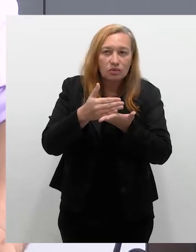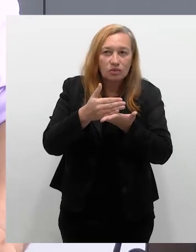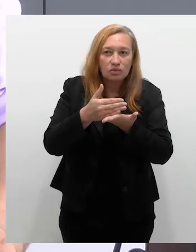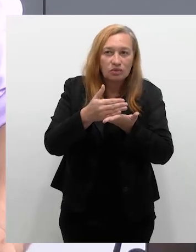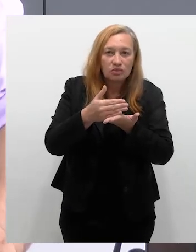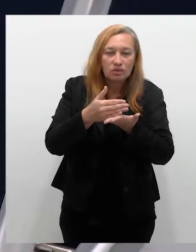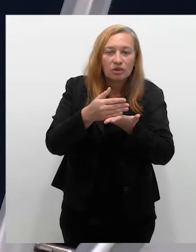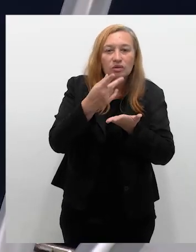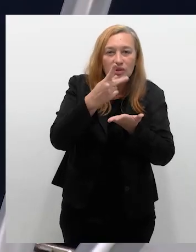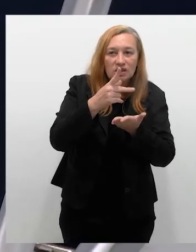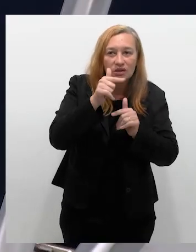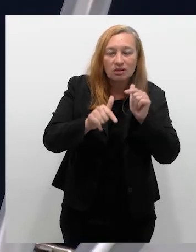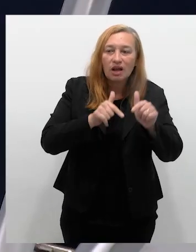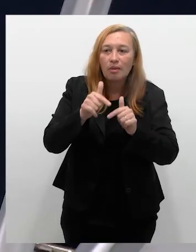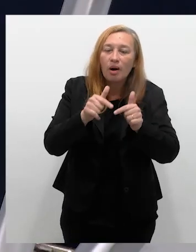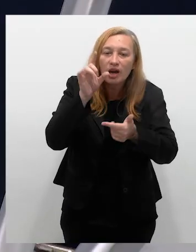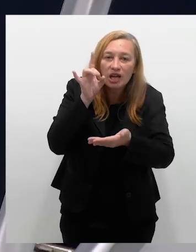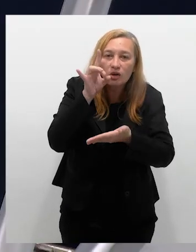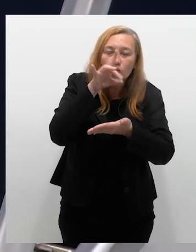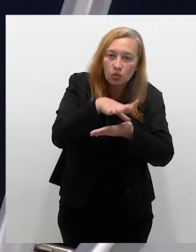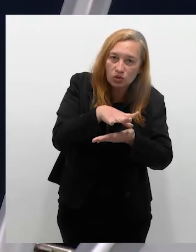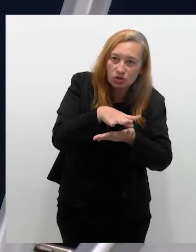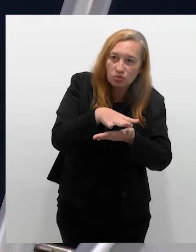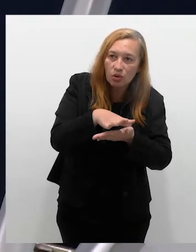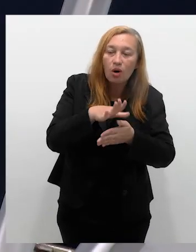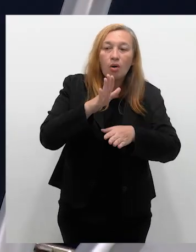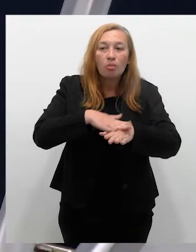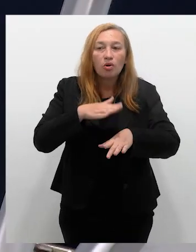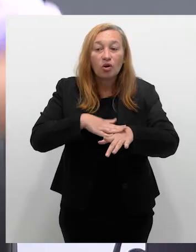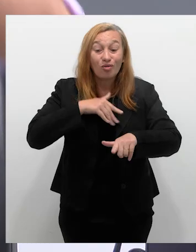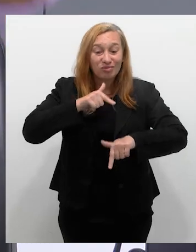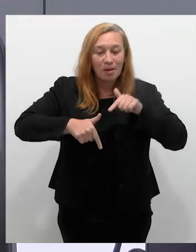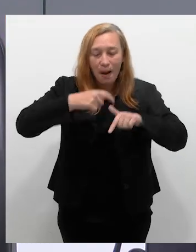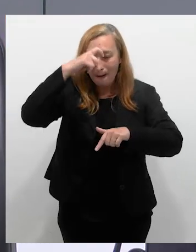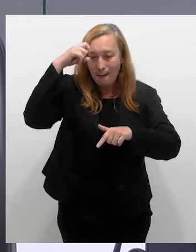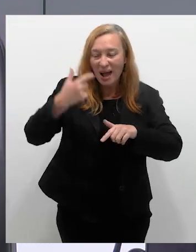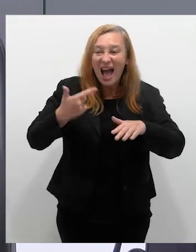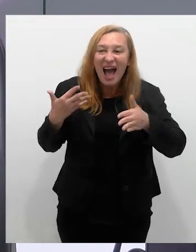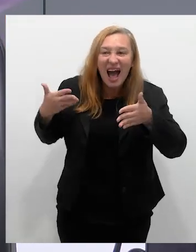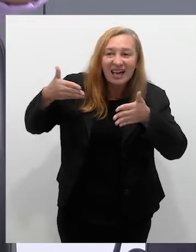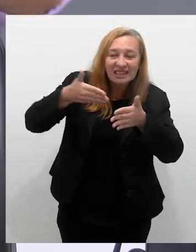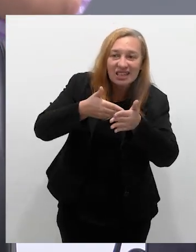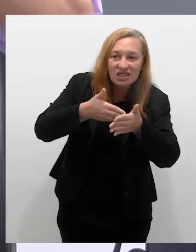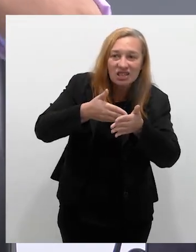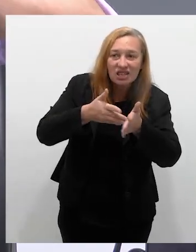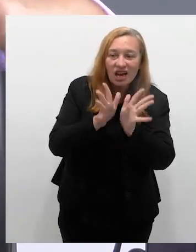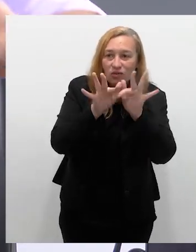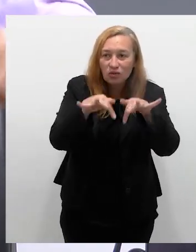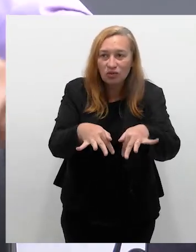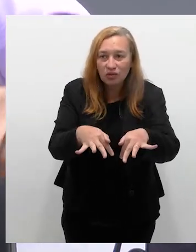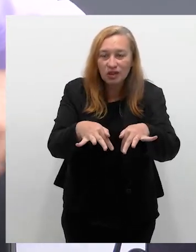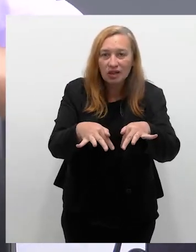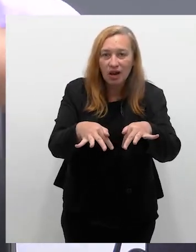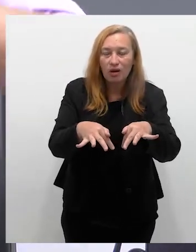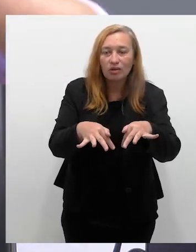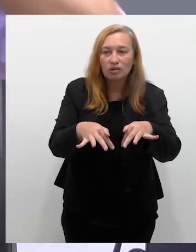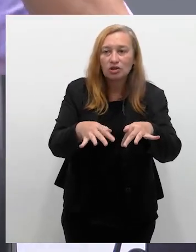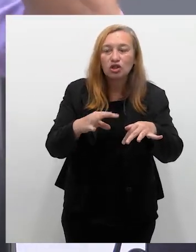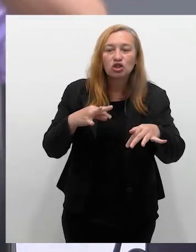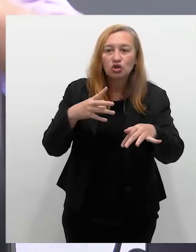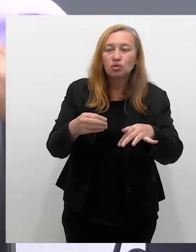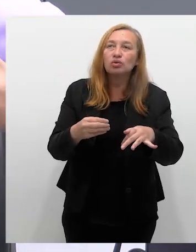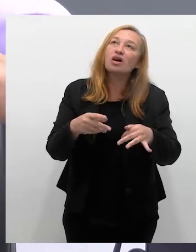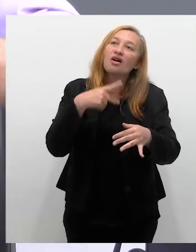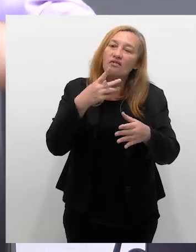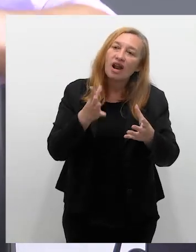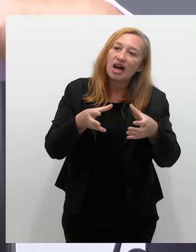pirâmide, aquele último tijolo lá. Porque olha o trabalho que tem até chegar à base da pirâmide, sem falar